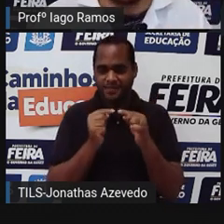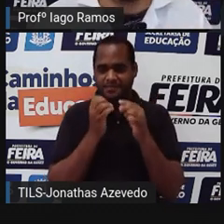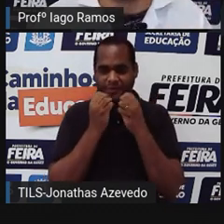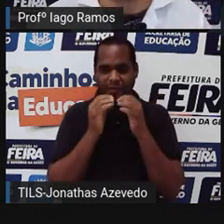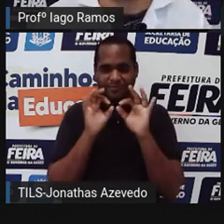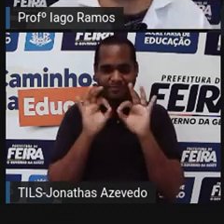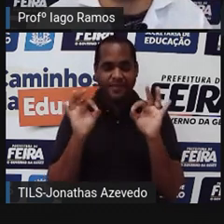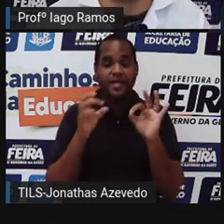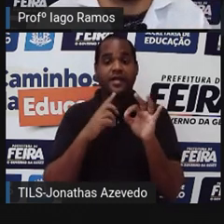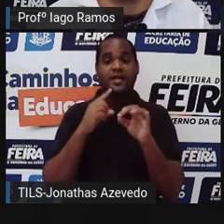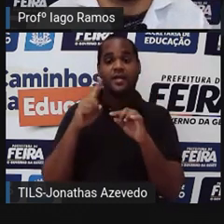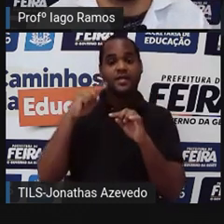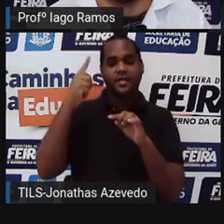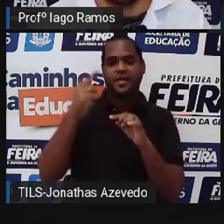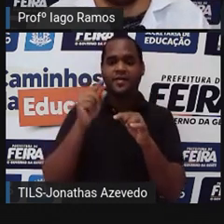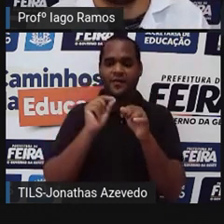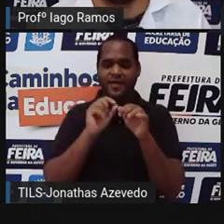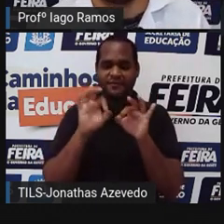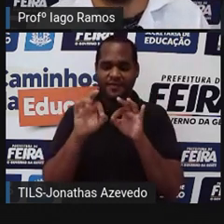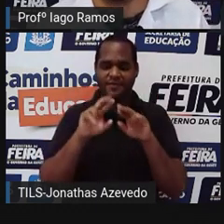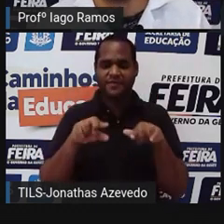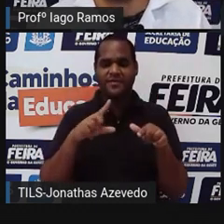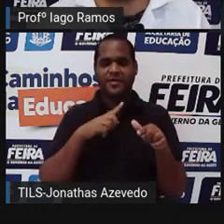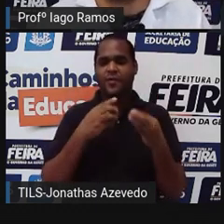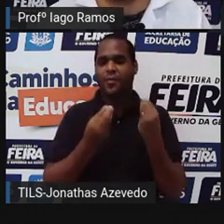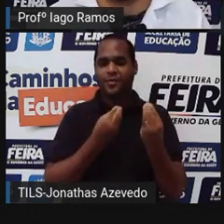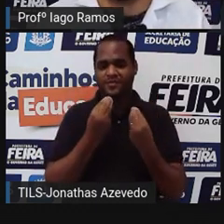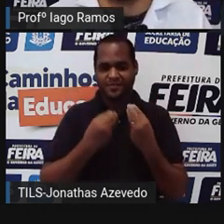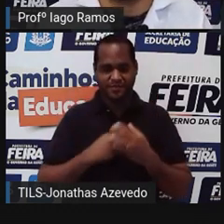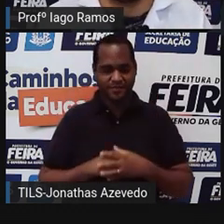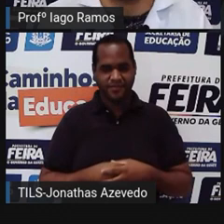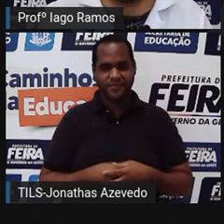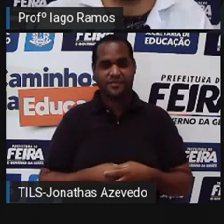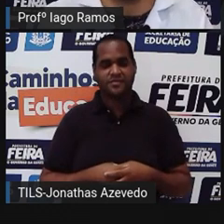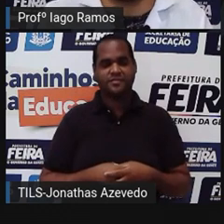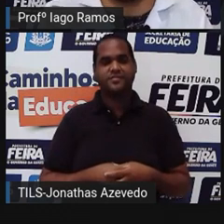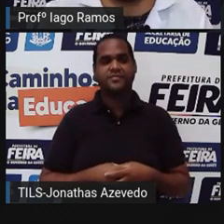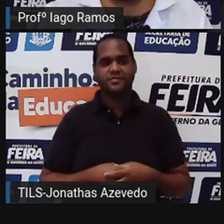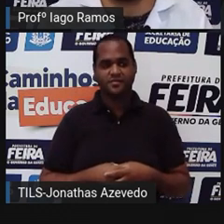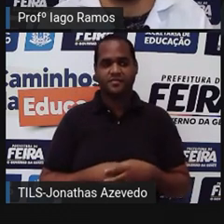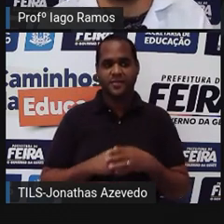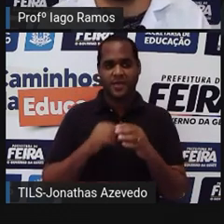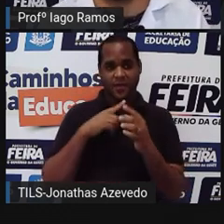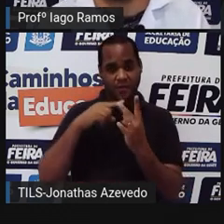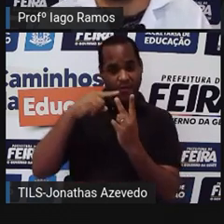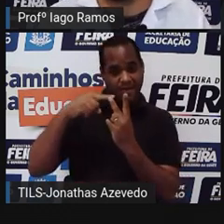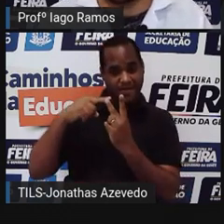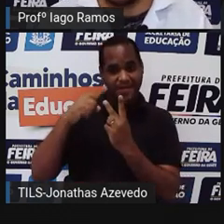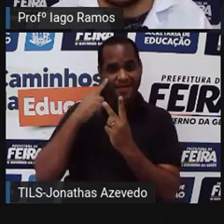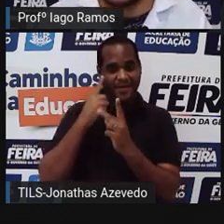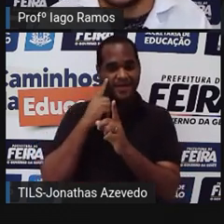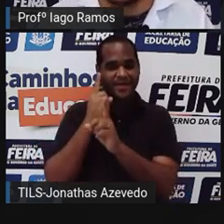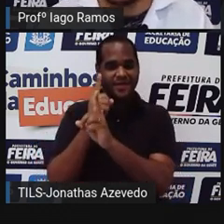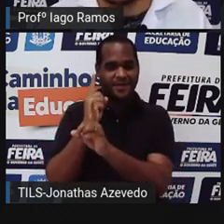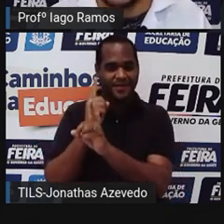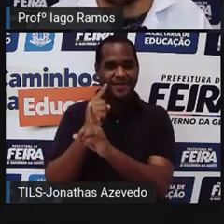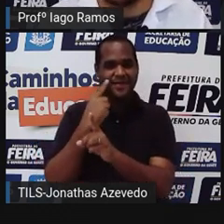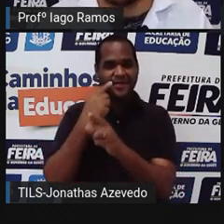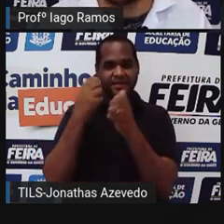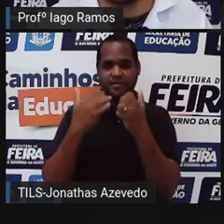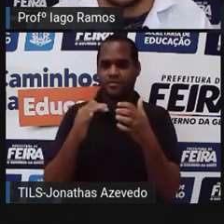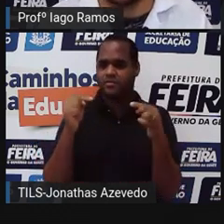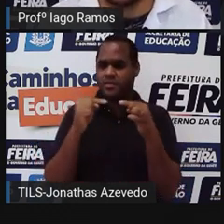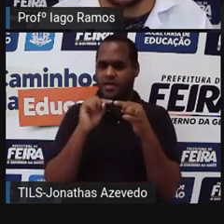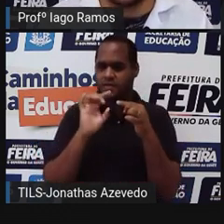e ver como é que funciona de fato, olha só. Então, eu vou encontrar as raízes daquela equação ali, ó. Lembre-se que só